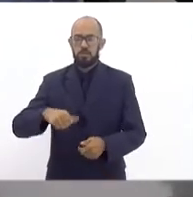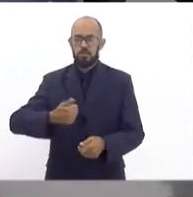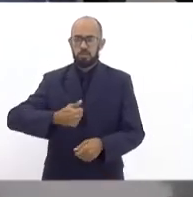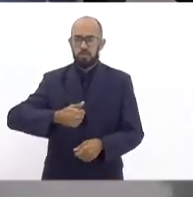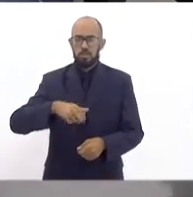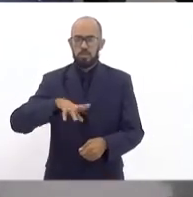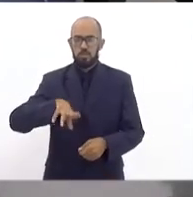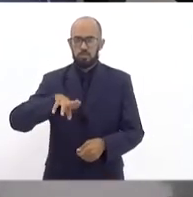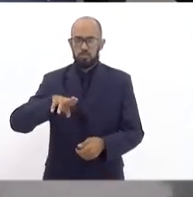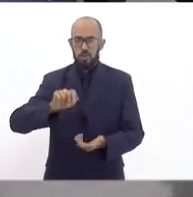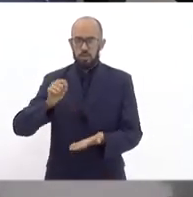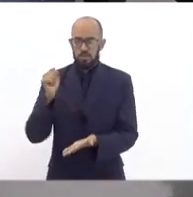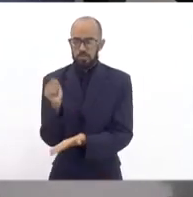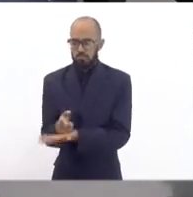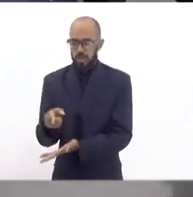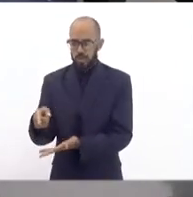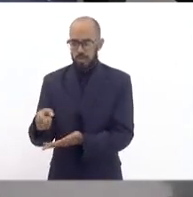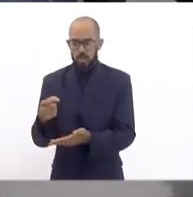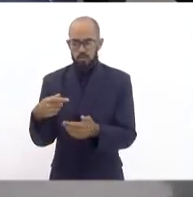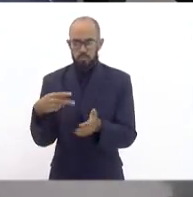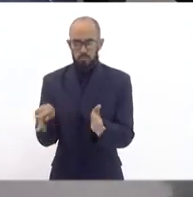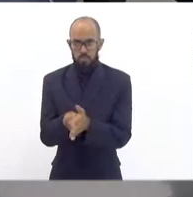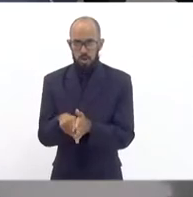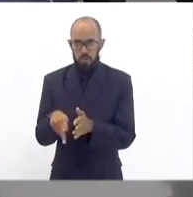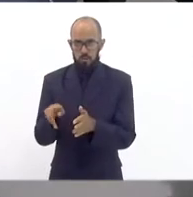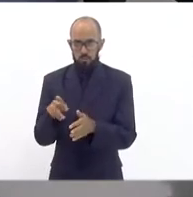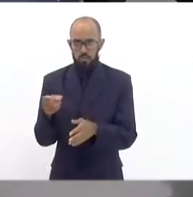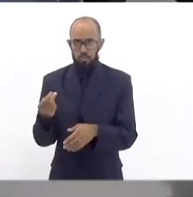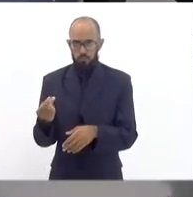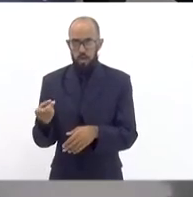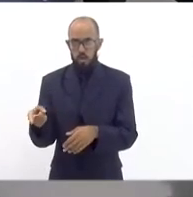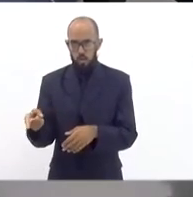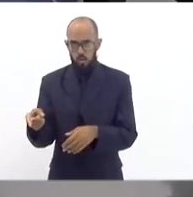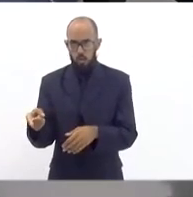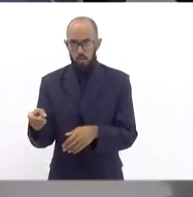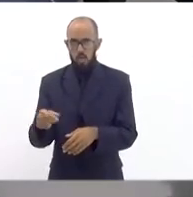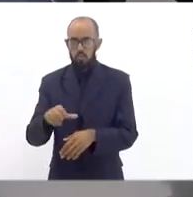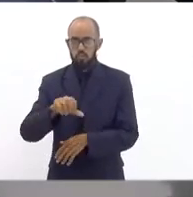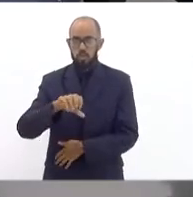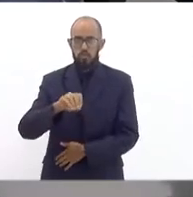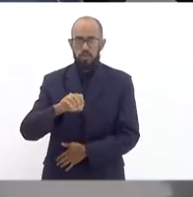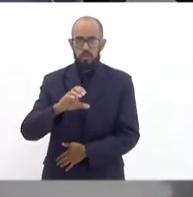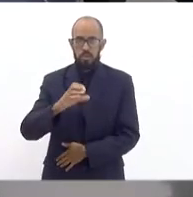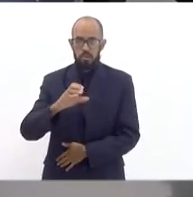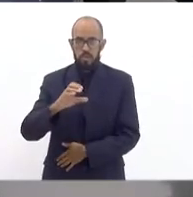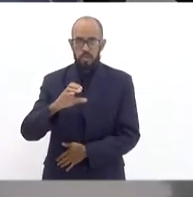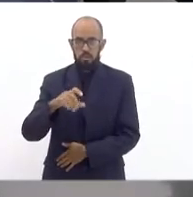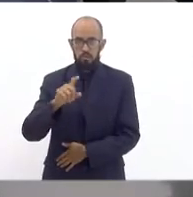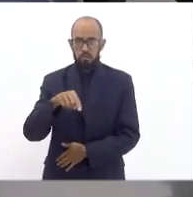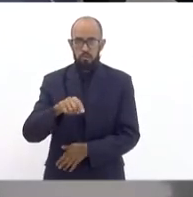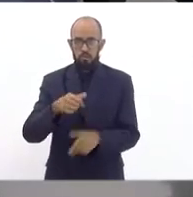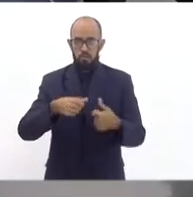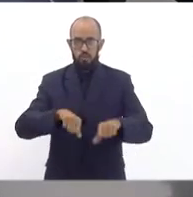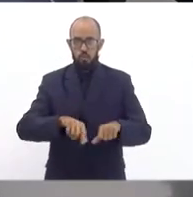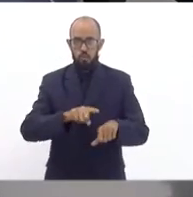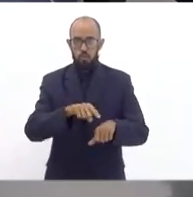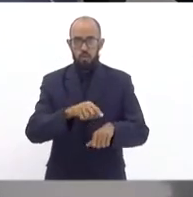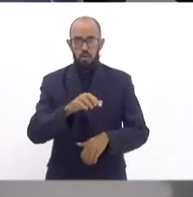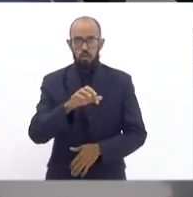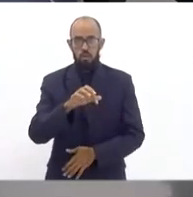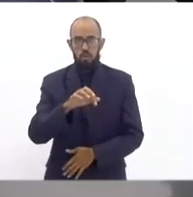né, pagando a passagem. A outra parte, os 90 centavos, ele ficou para o foro de